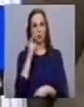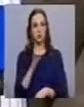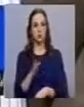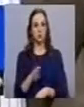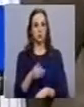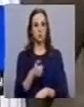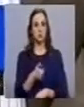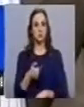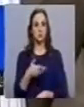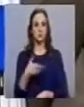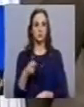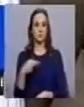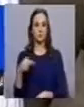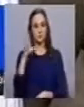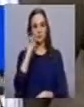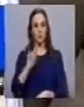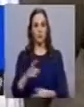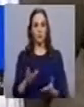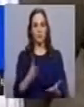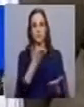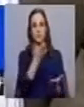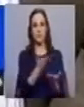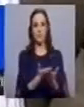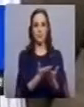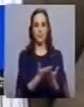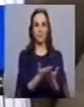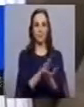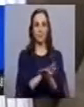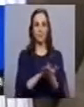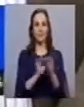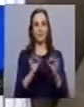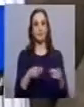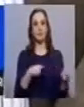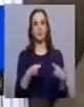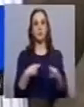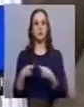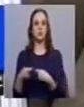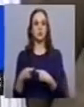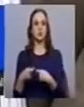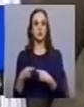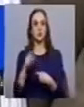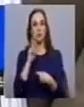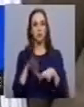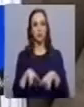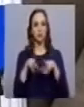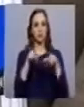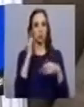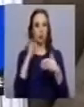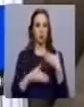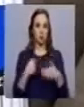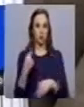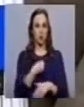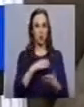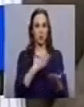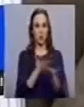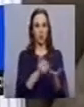557 euros é isso que o Governo deve apresentar para, como base para iniciar as negociações. E de acordo com a evolução dos acontecimentos, cá estaremos. Nós temos a nossa proposta.